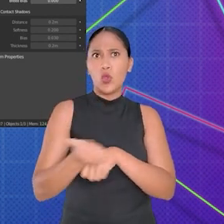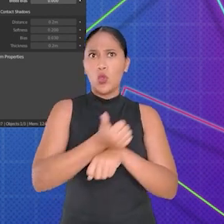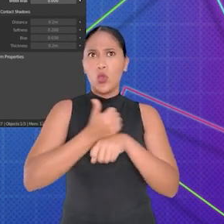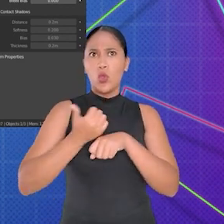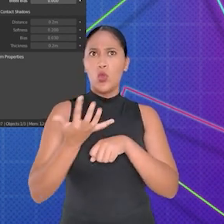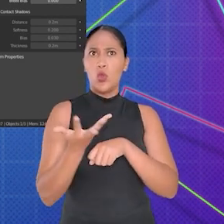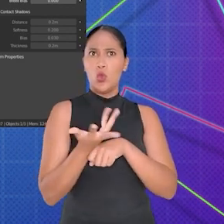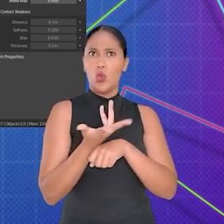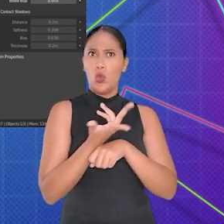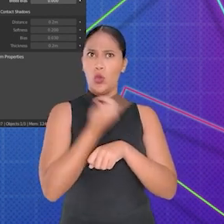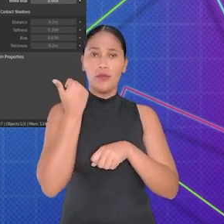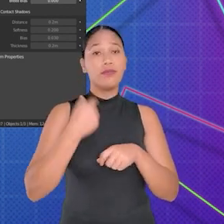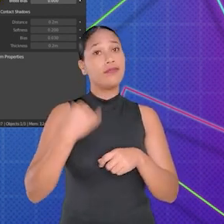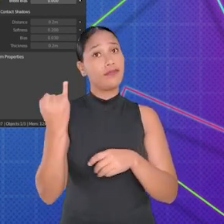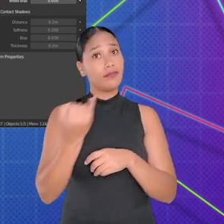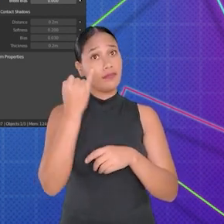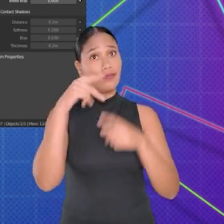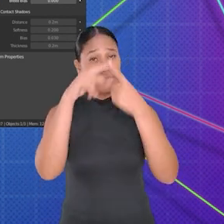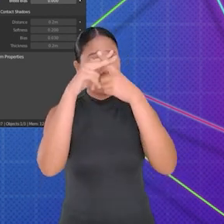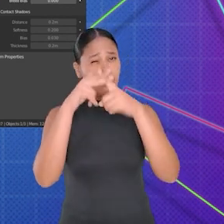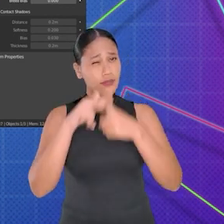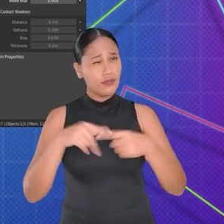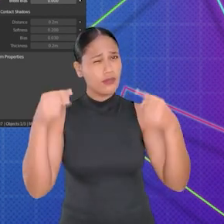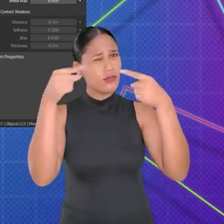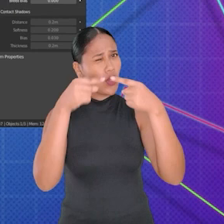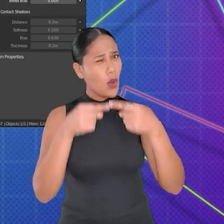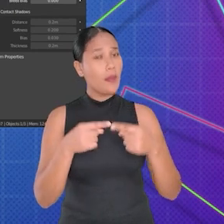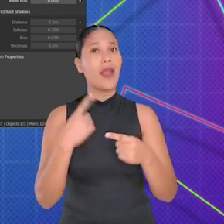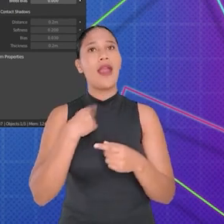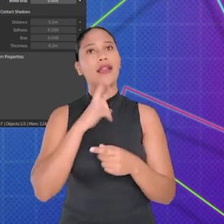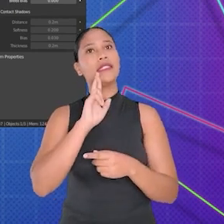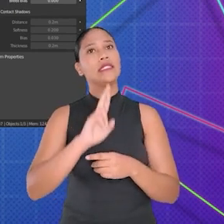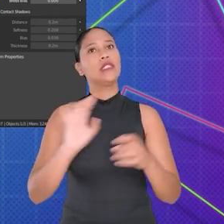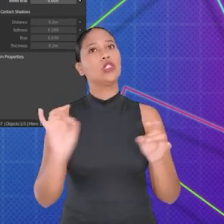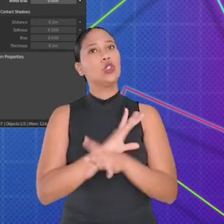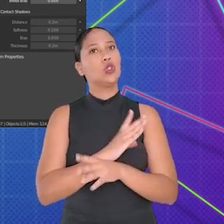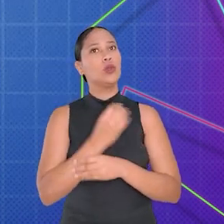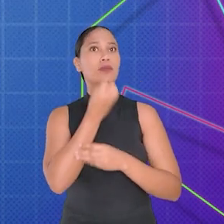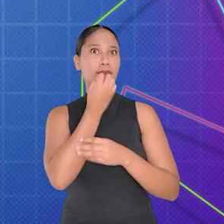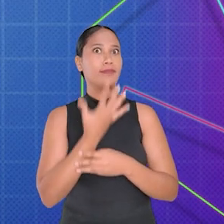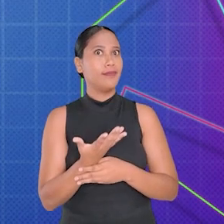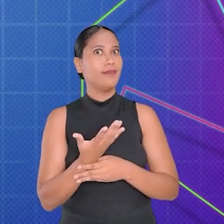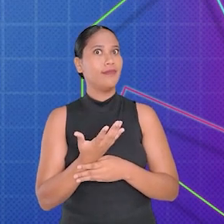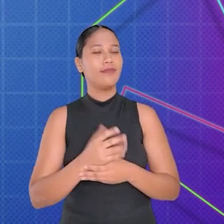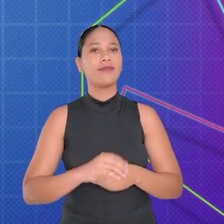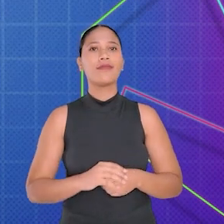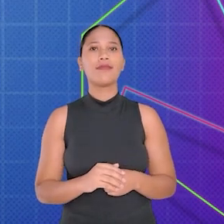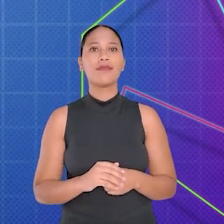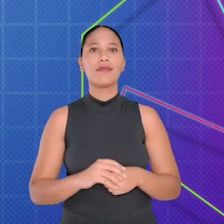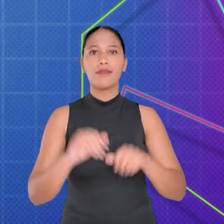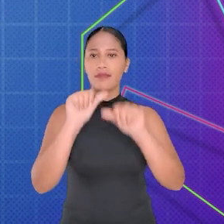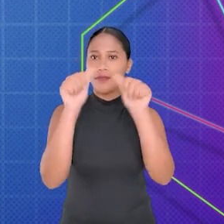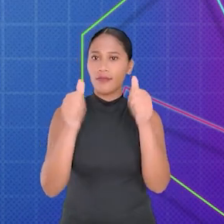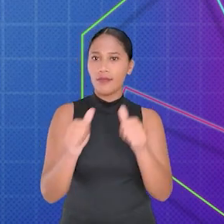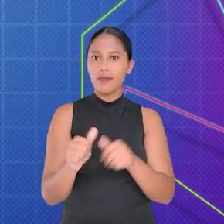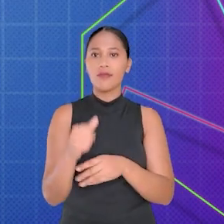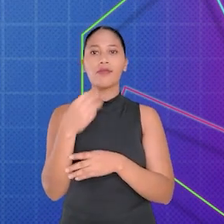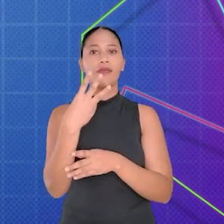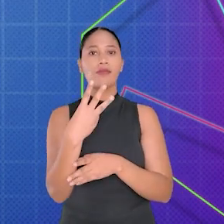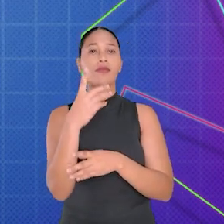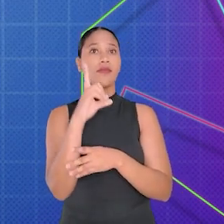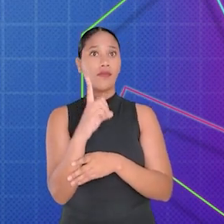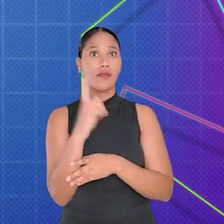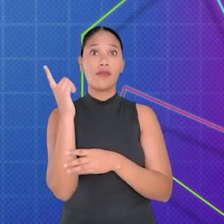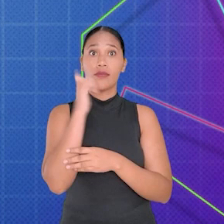É importante ajustar os parâmetros corretamente para obter resultados realistas e de alta qualidade, viu? Esculturas 3D. Para entrar no modo